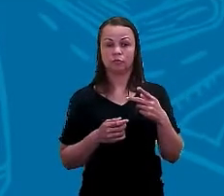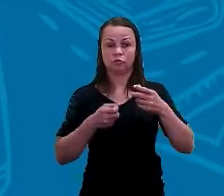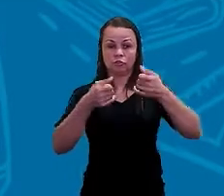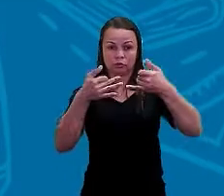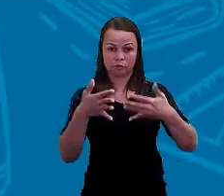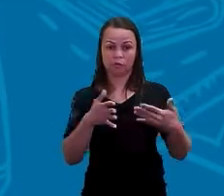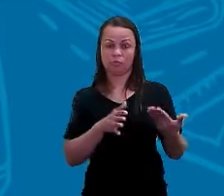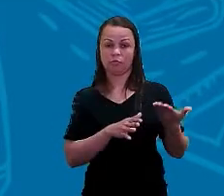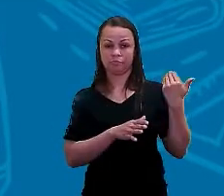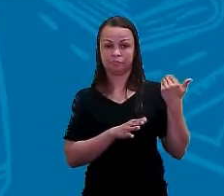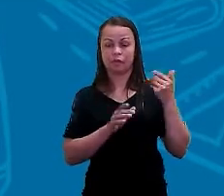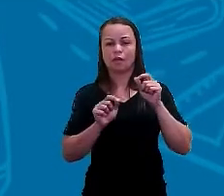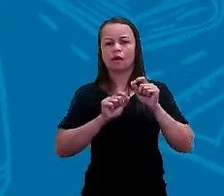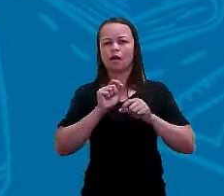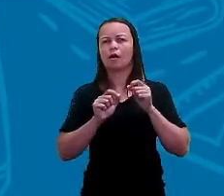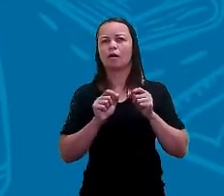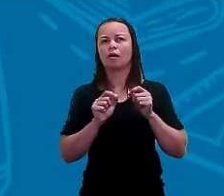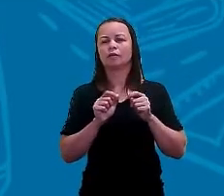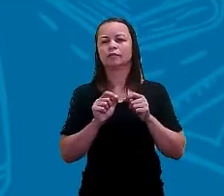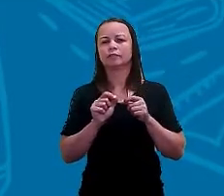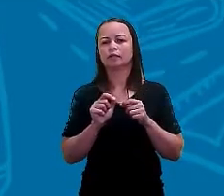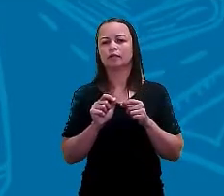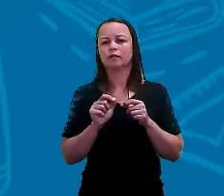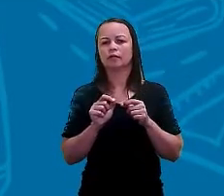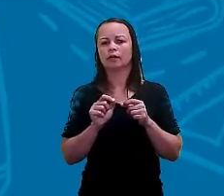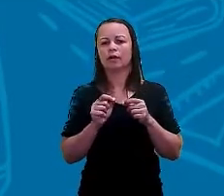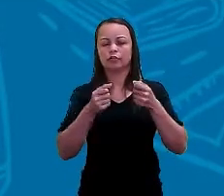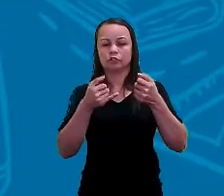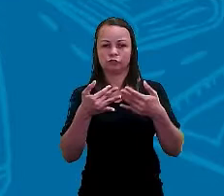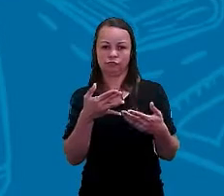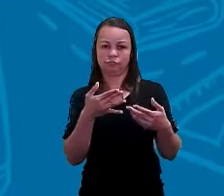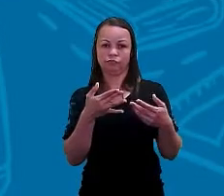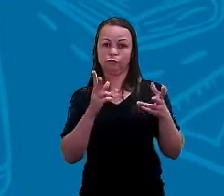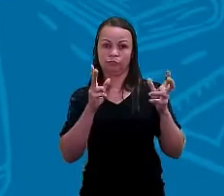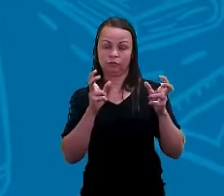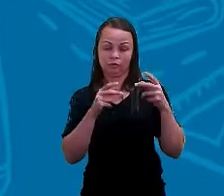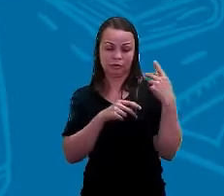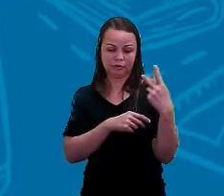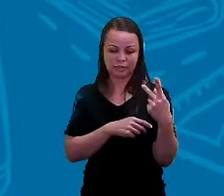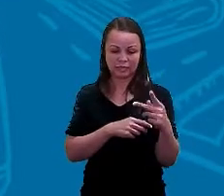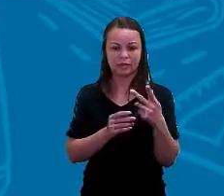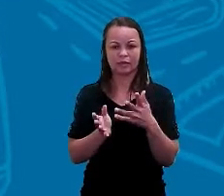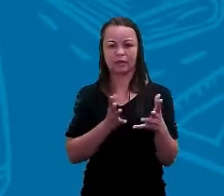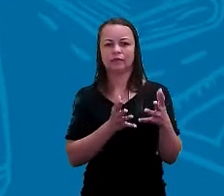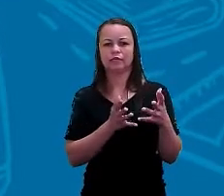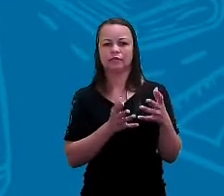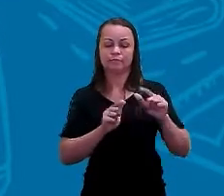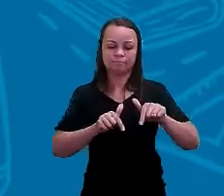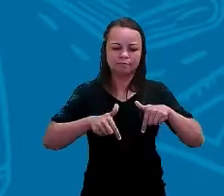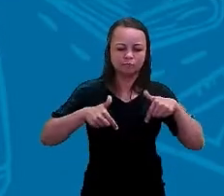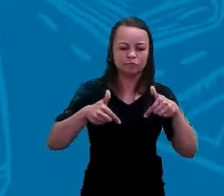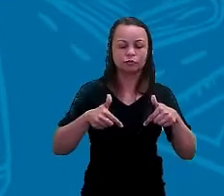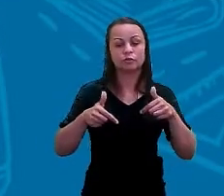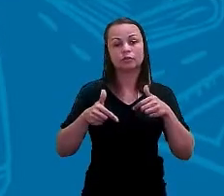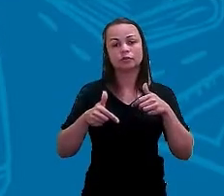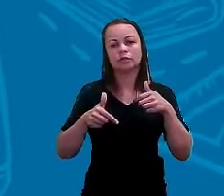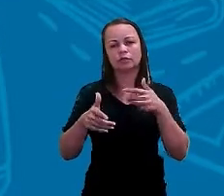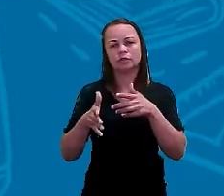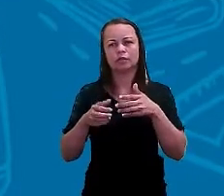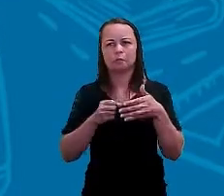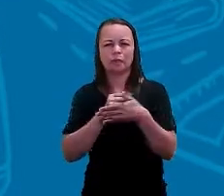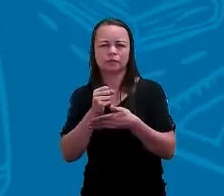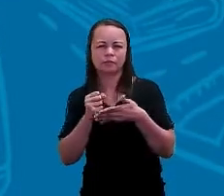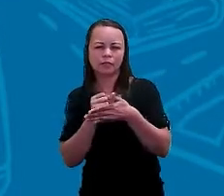anteriormente, entre as funções desse sistema, de ter essa ação dele, basicamente,